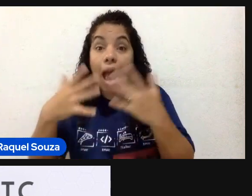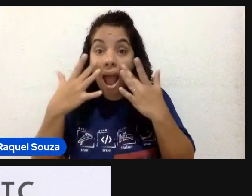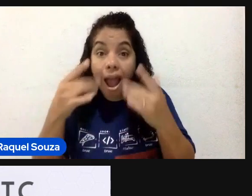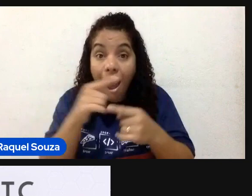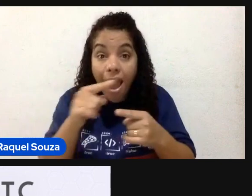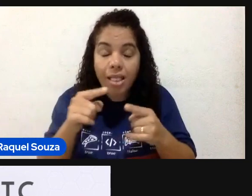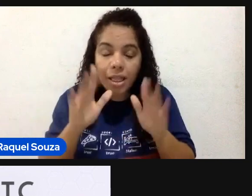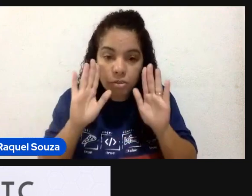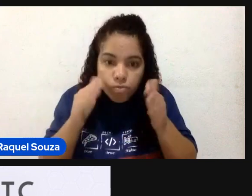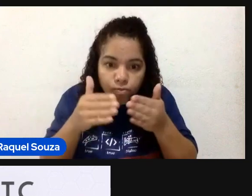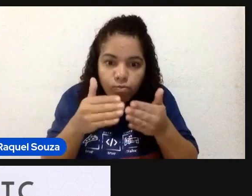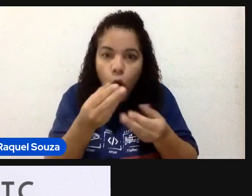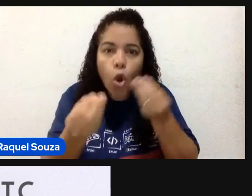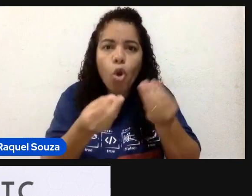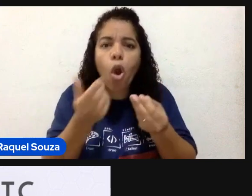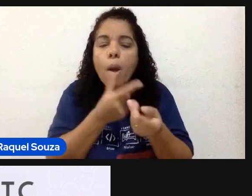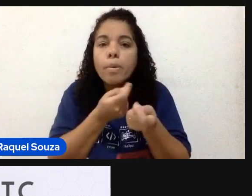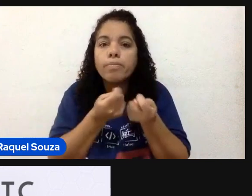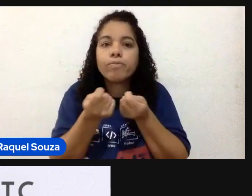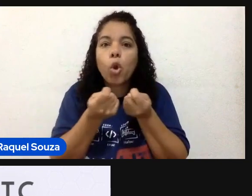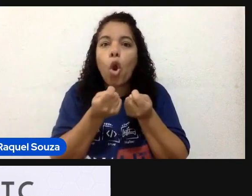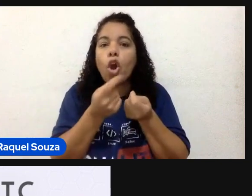concentração. Como controlar as distrações?